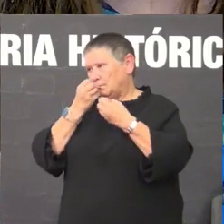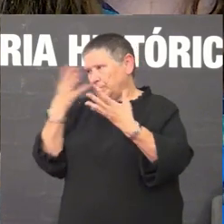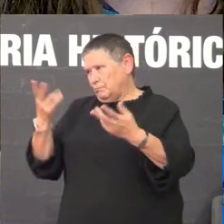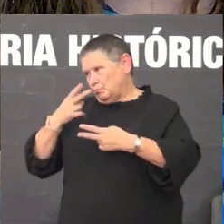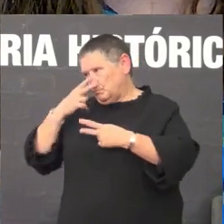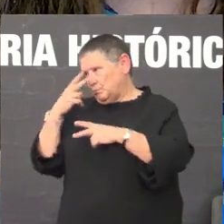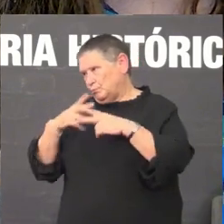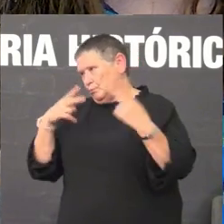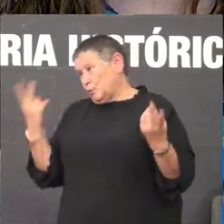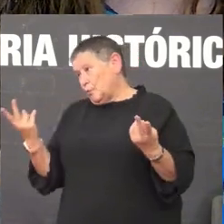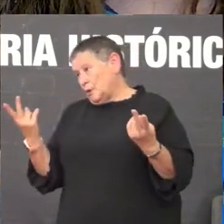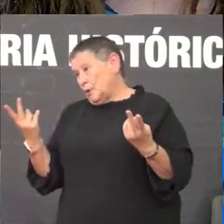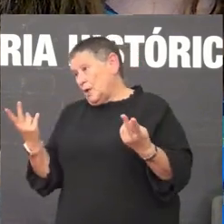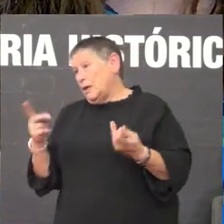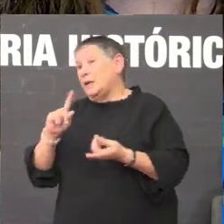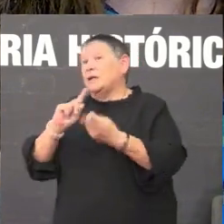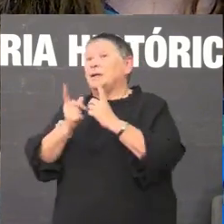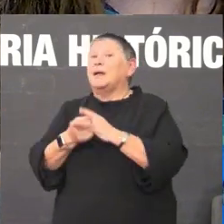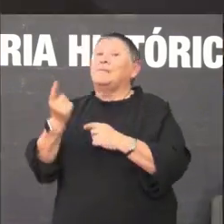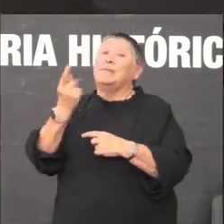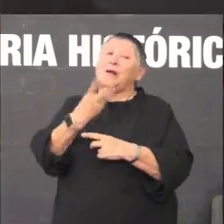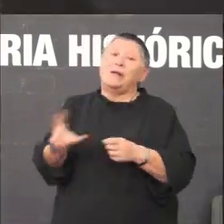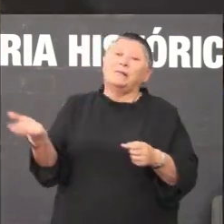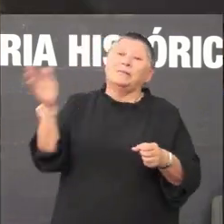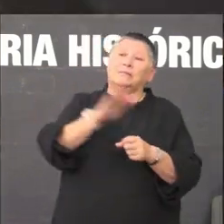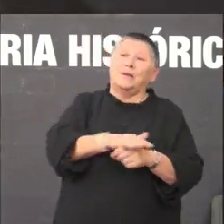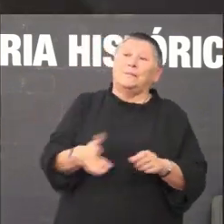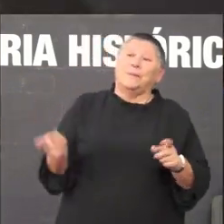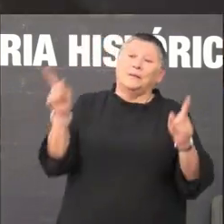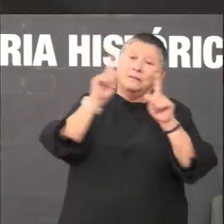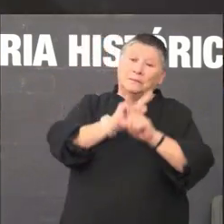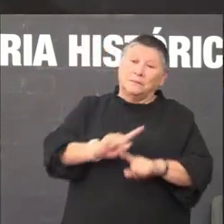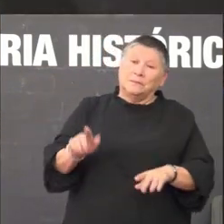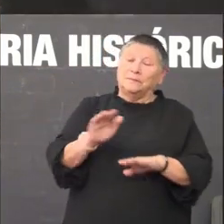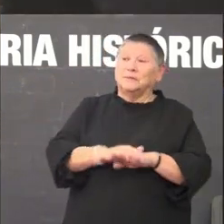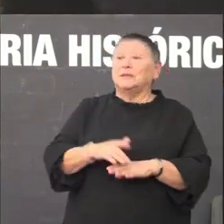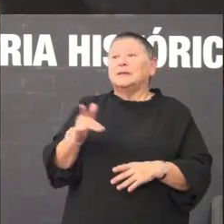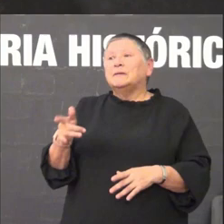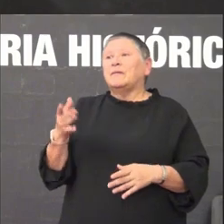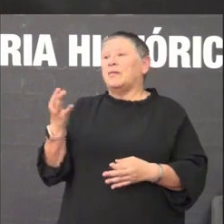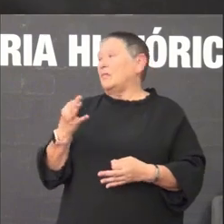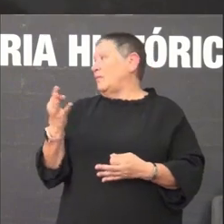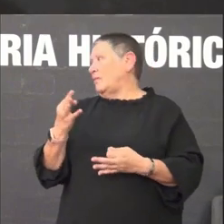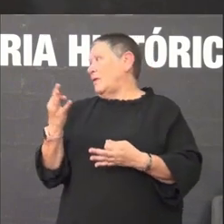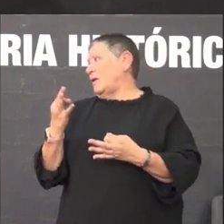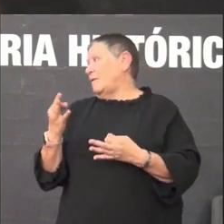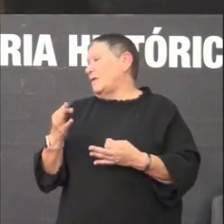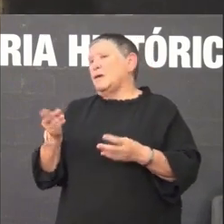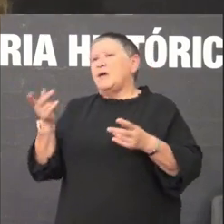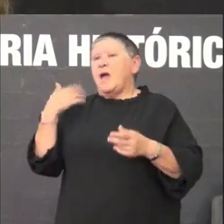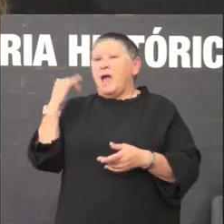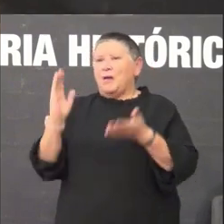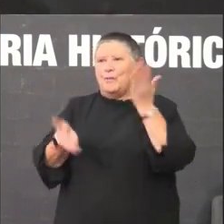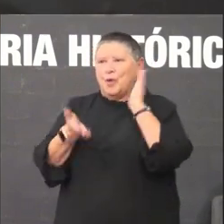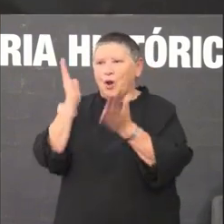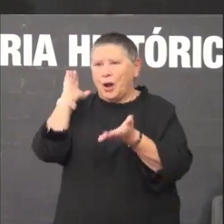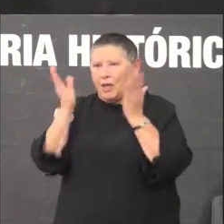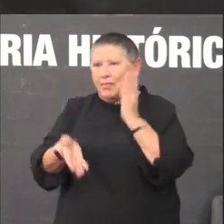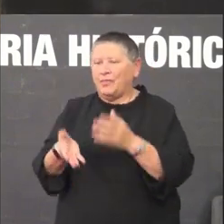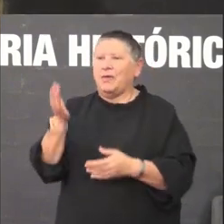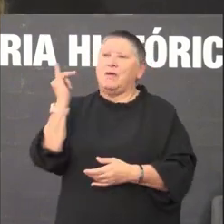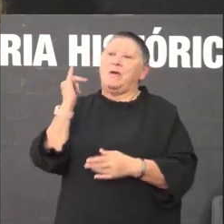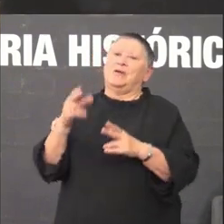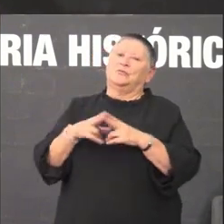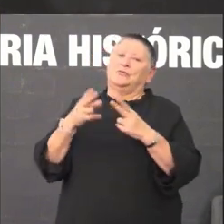sendo qualquer uma delas, é falar do que ela foi. É falar também do que ela era, é falar da sua violência, é falar do seu